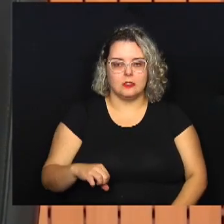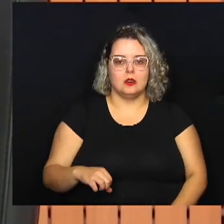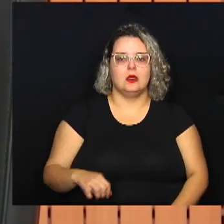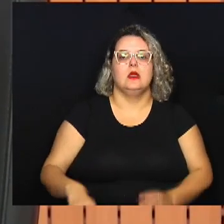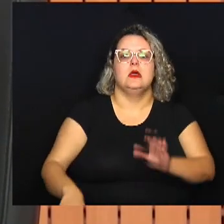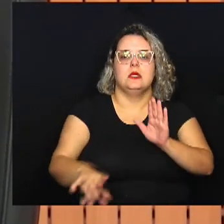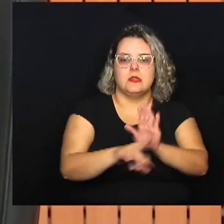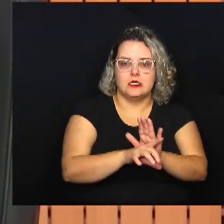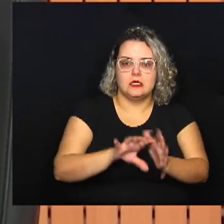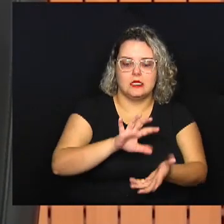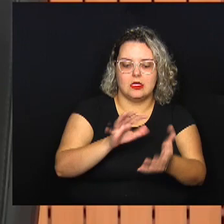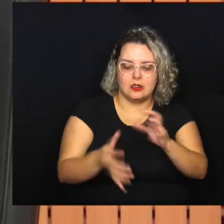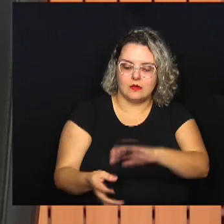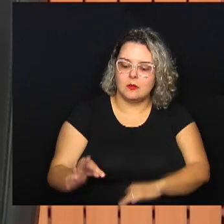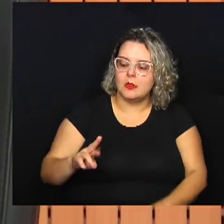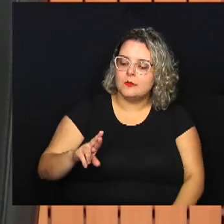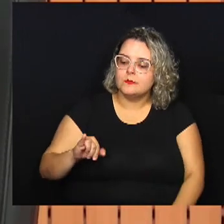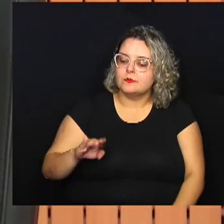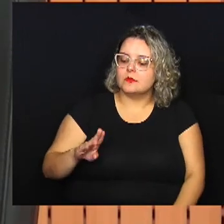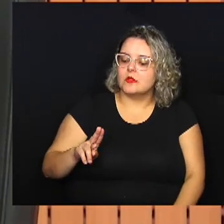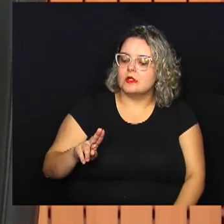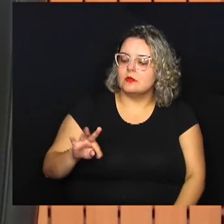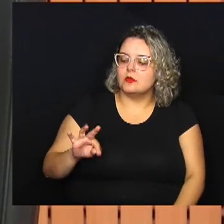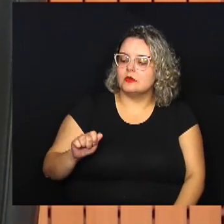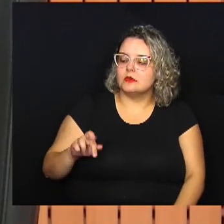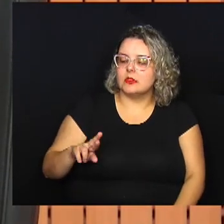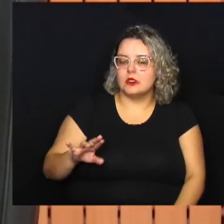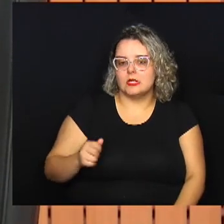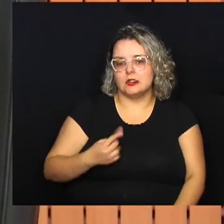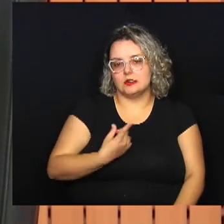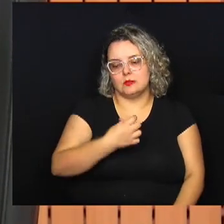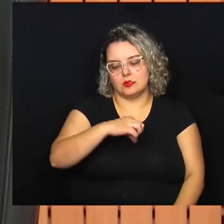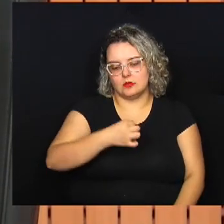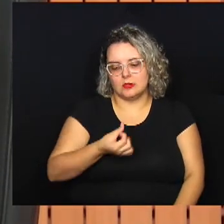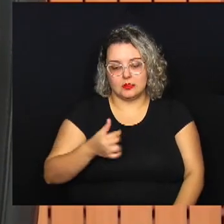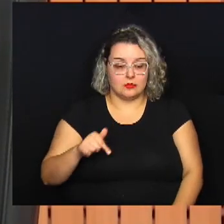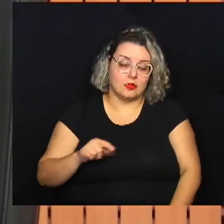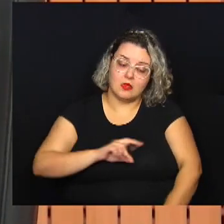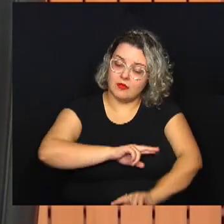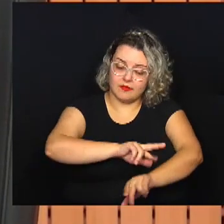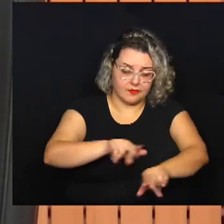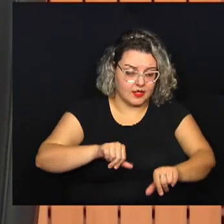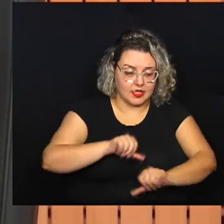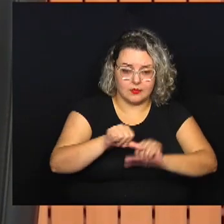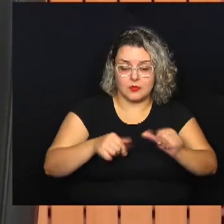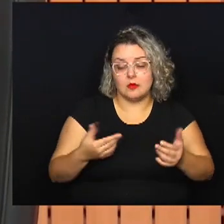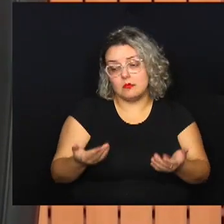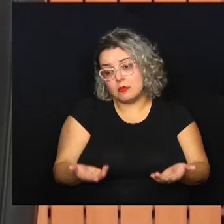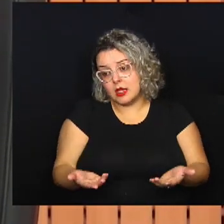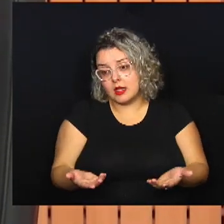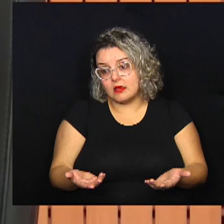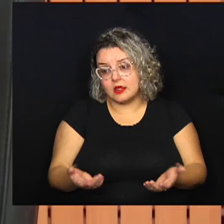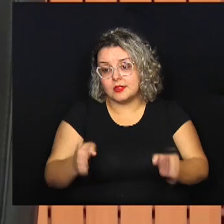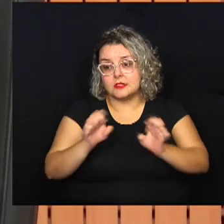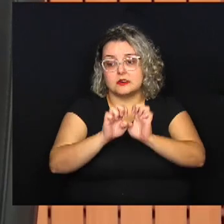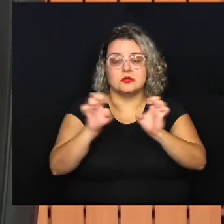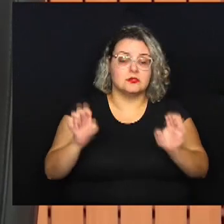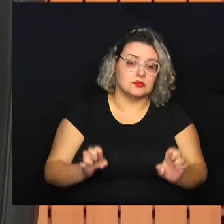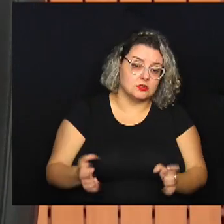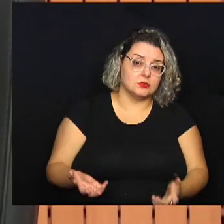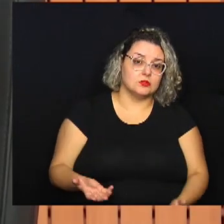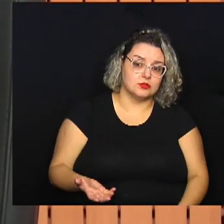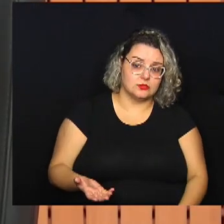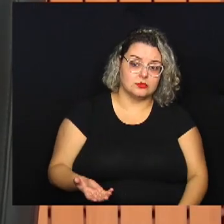legislação, na reforma tributária de 67. Várias mudanças, várias alterações, mas a estrutura